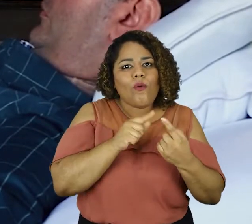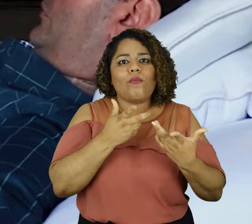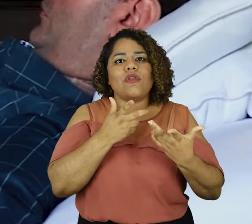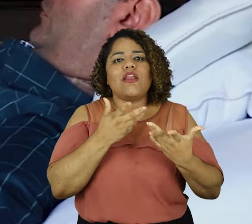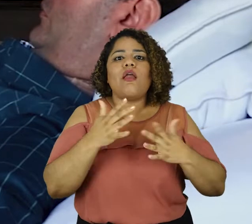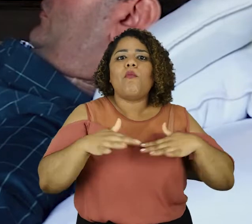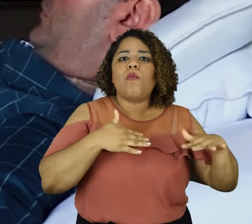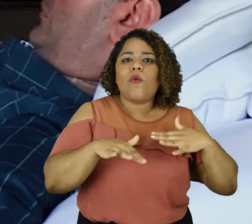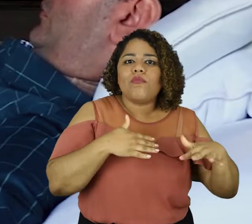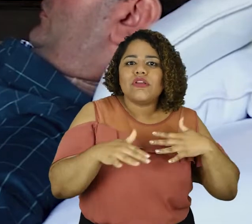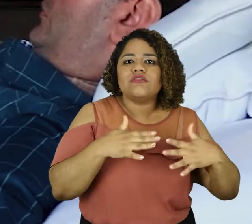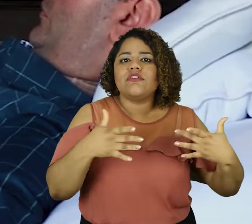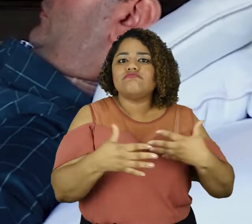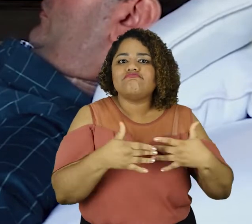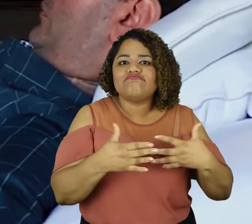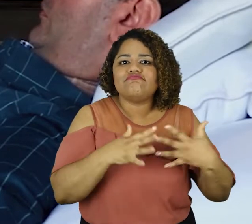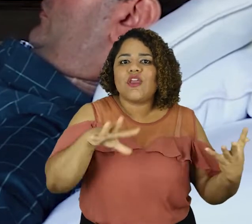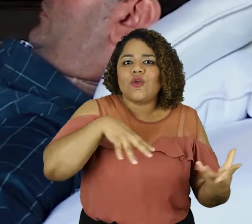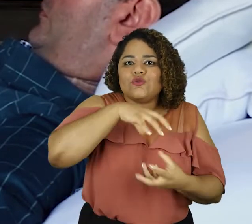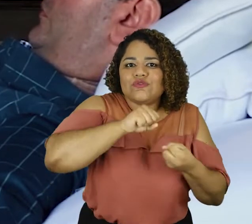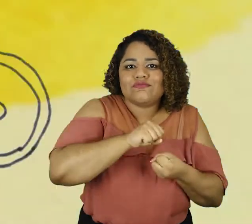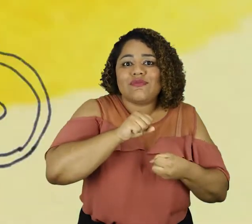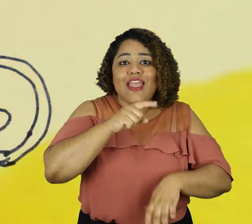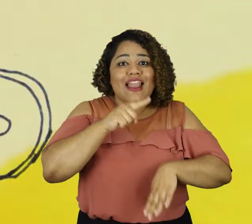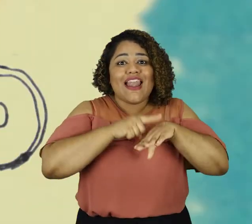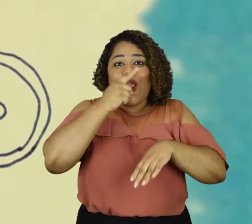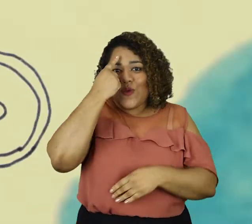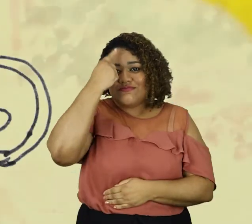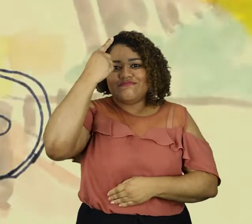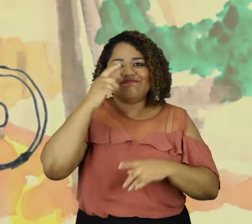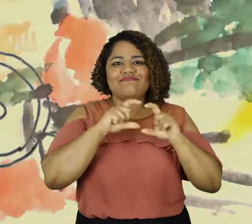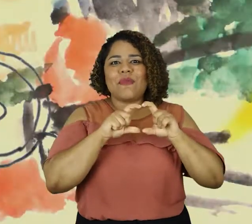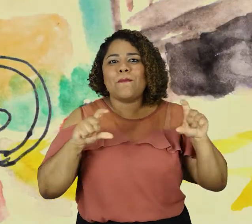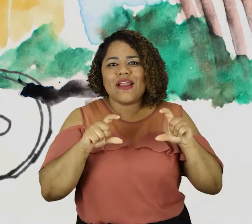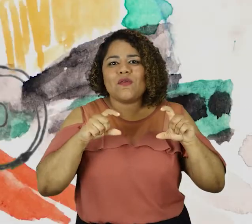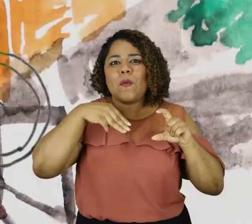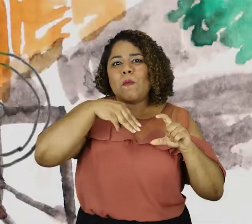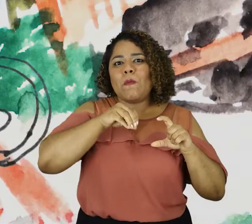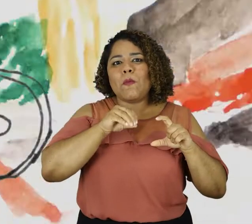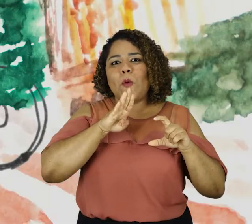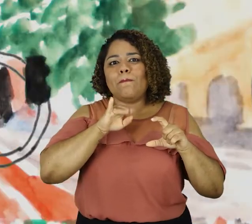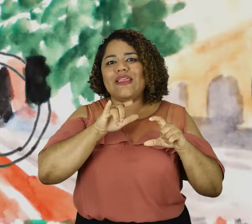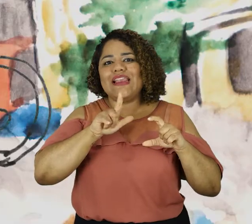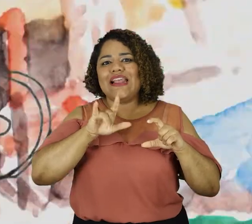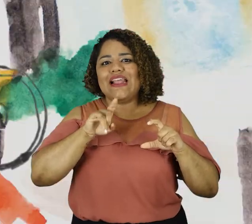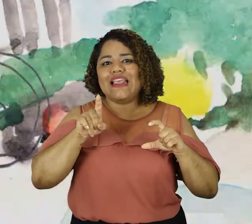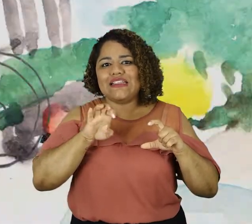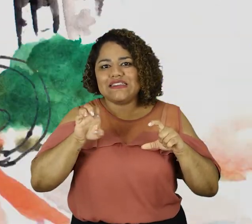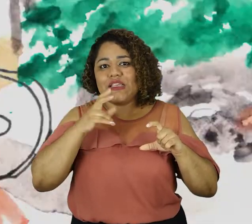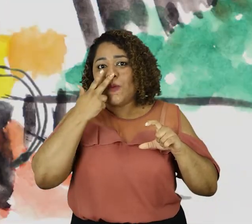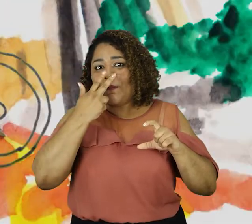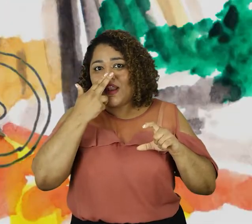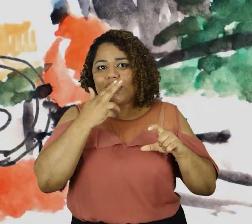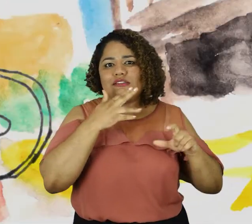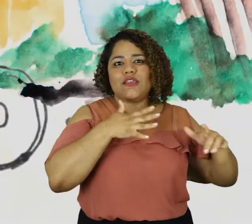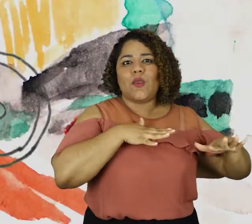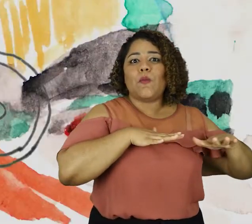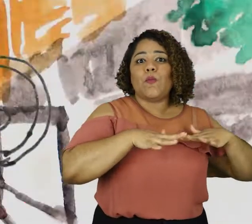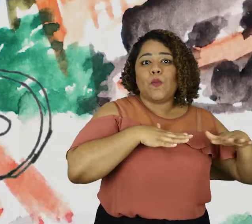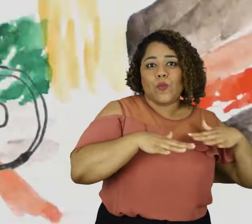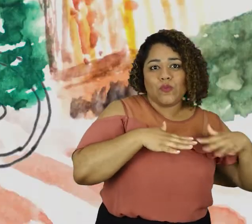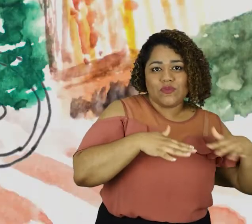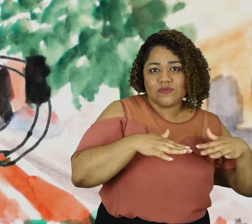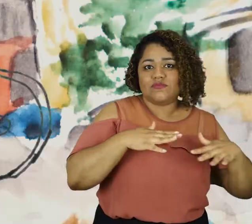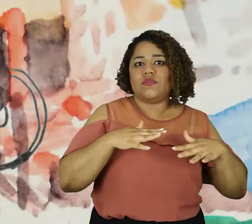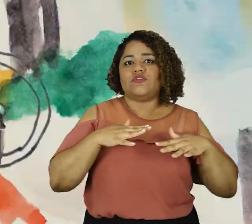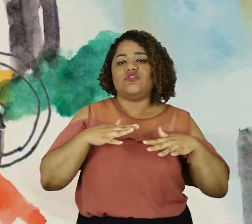urbana sustentável. Na hora também tive a ideia do nome. Seria Mobilize, palavra que juntava mobilidade e mobilização,